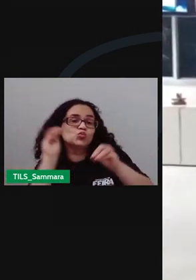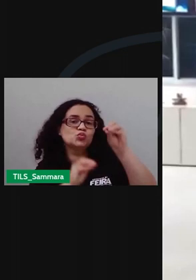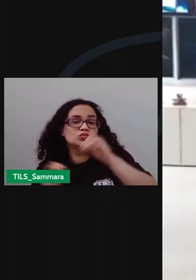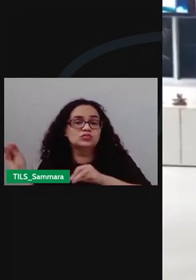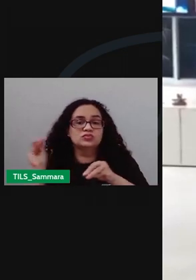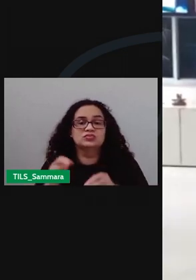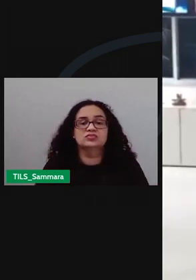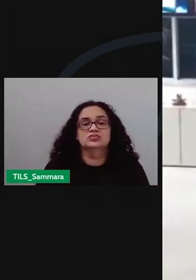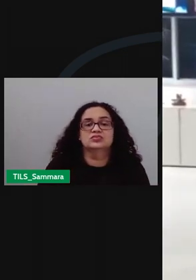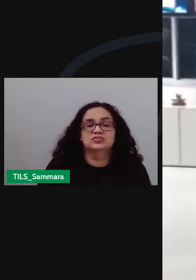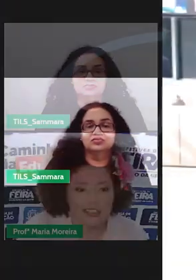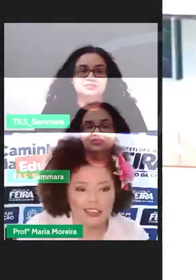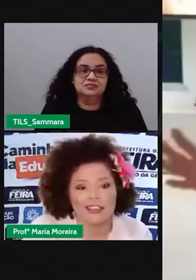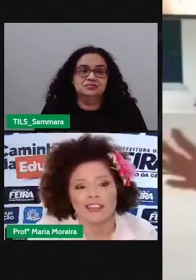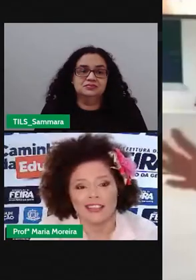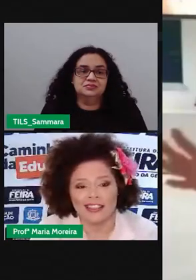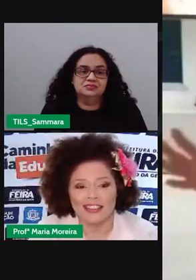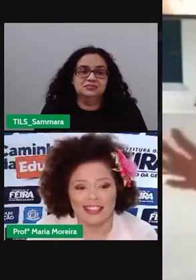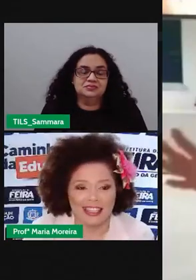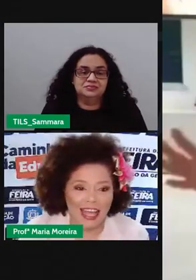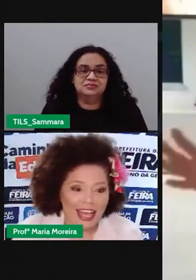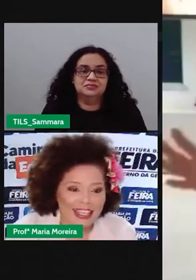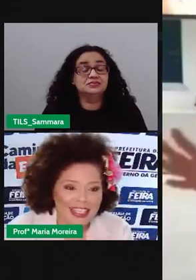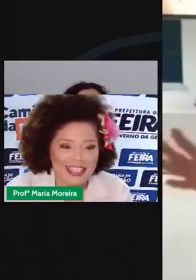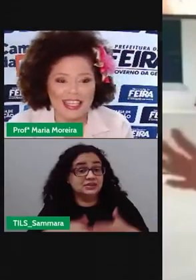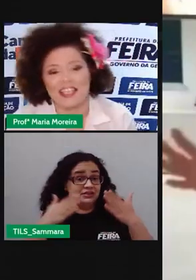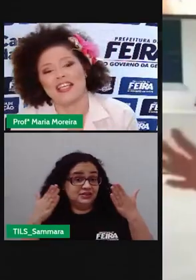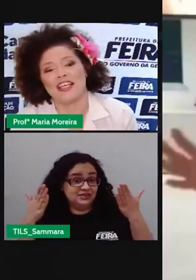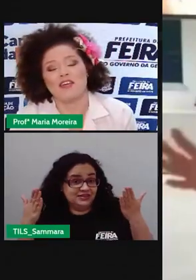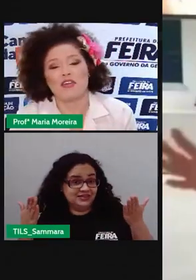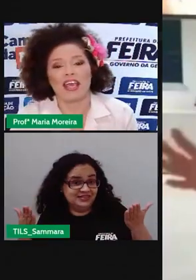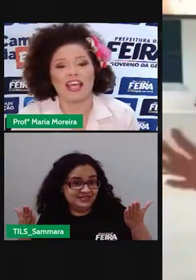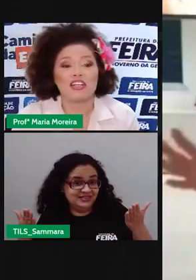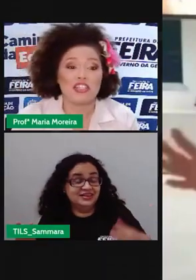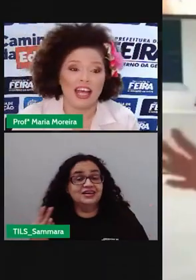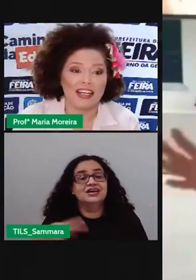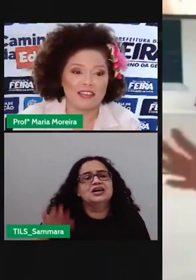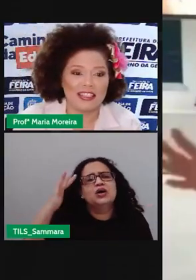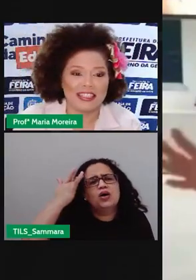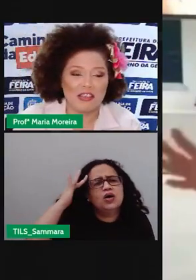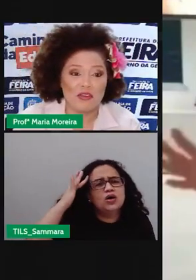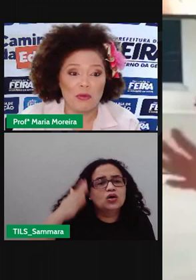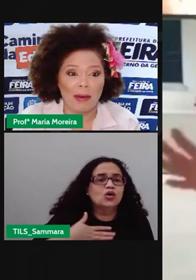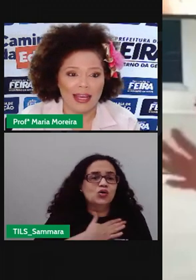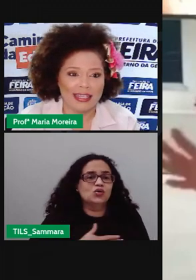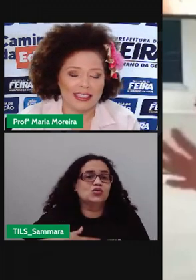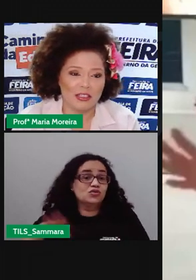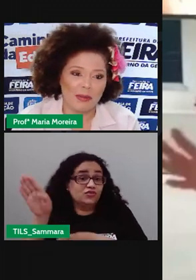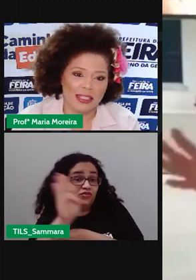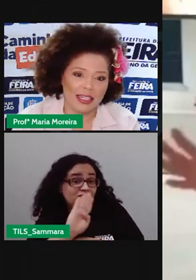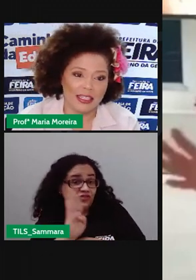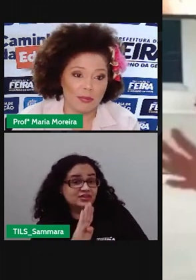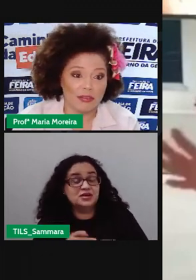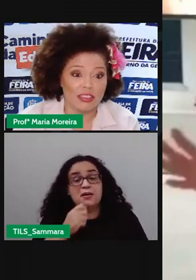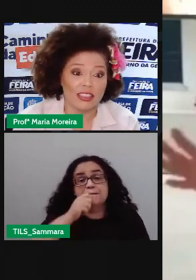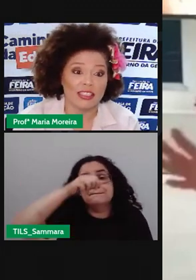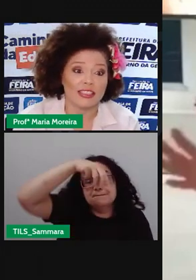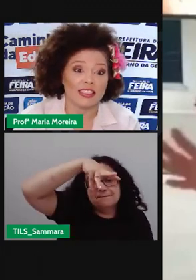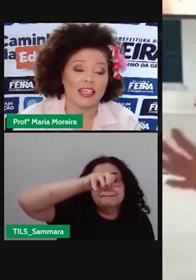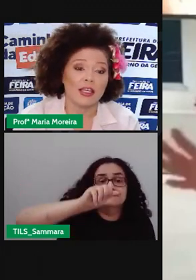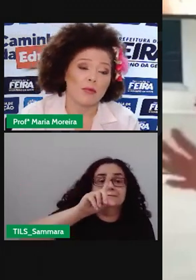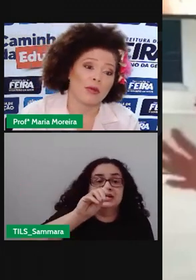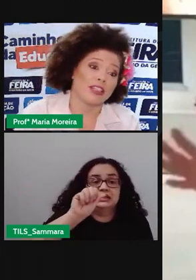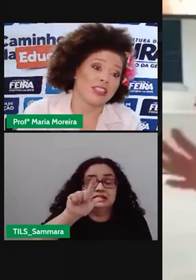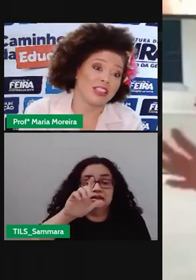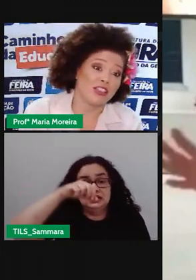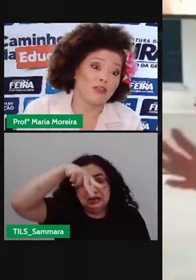vocês e boa sorte a todos e aí o que é que acharam né desse vídeo bacana de Madalena para vocês